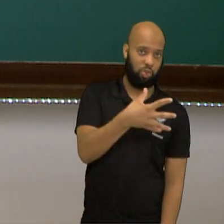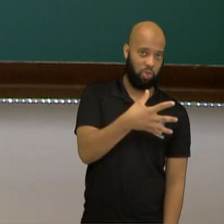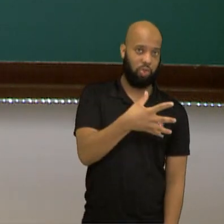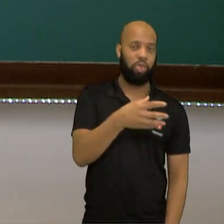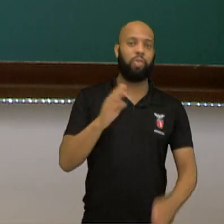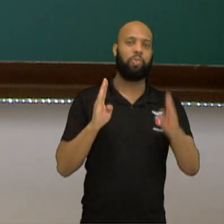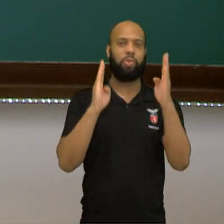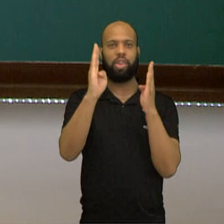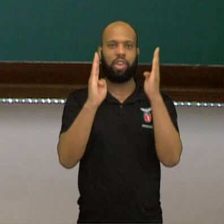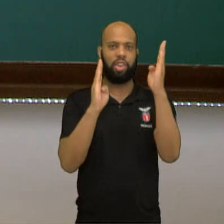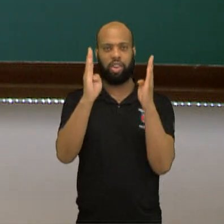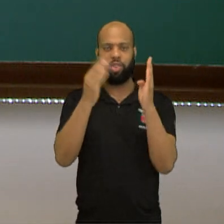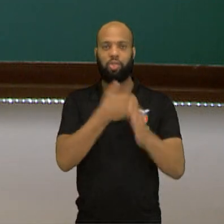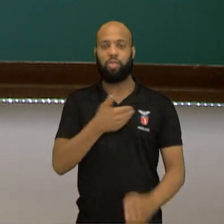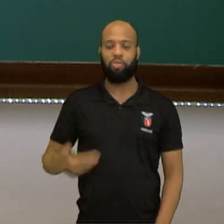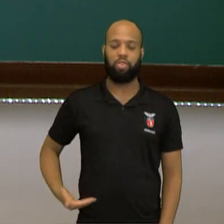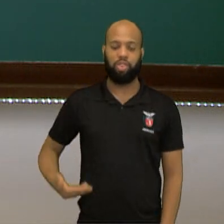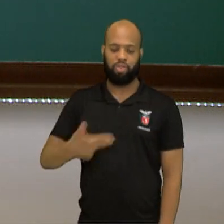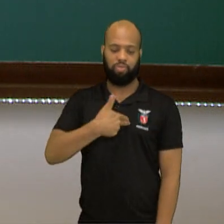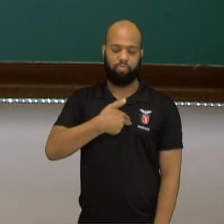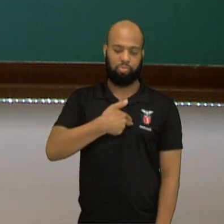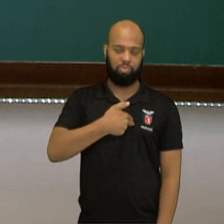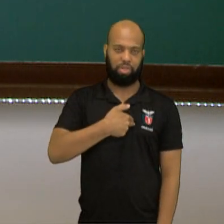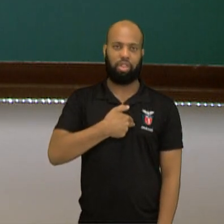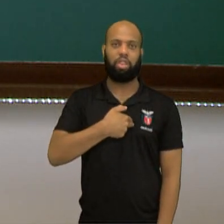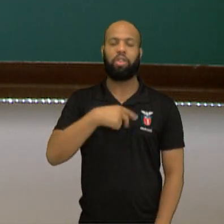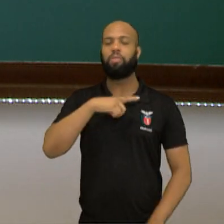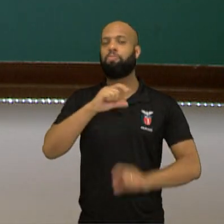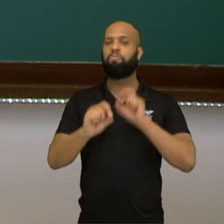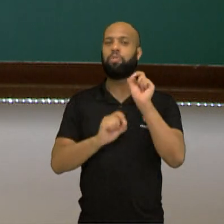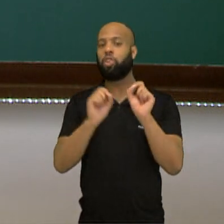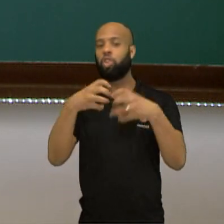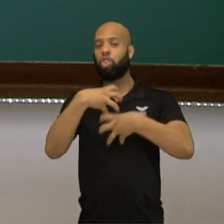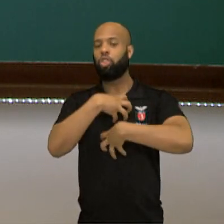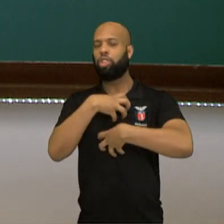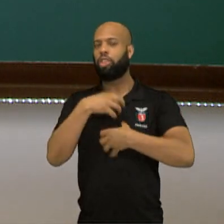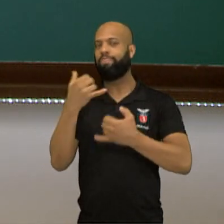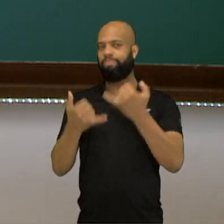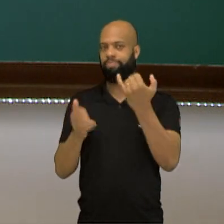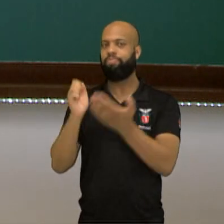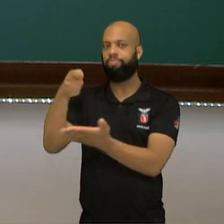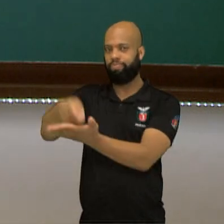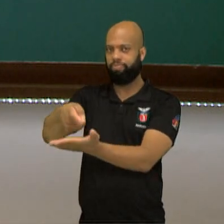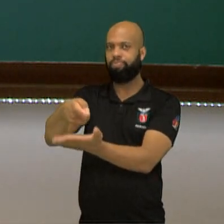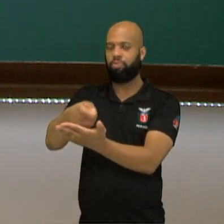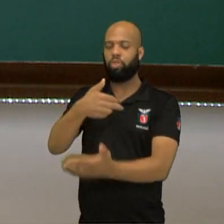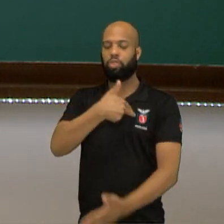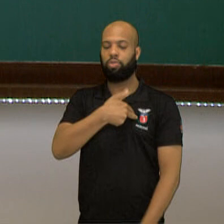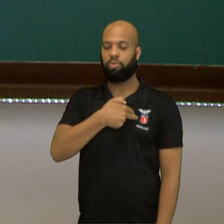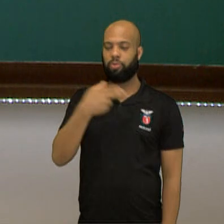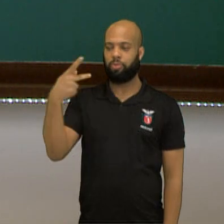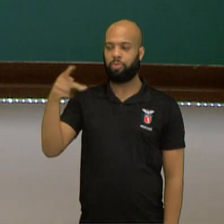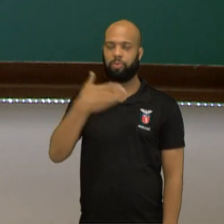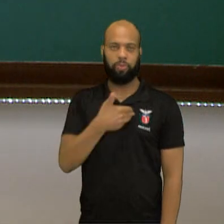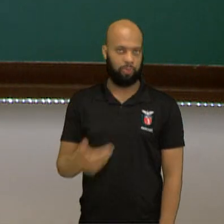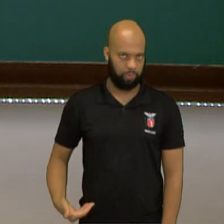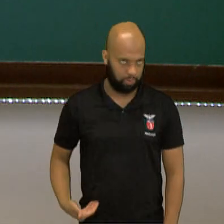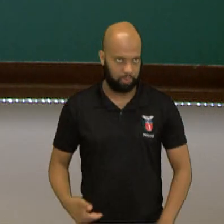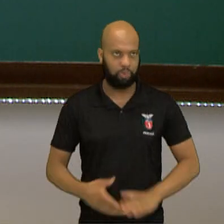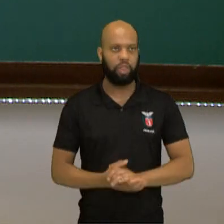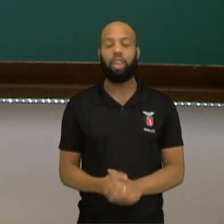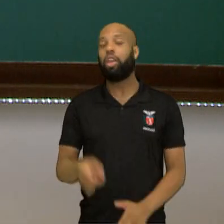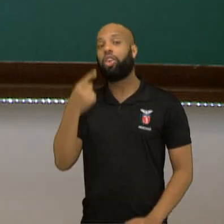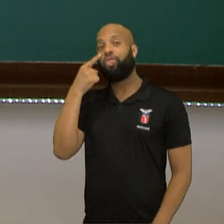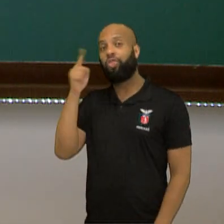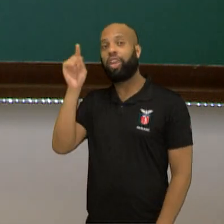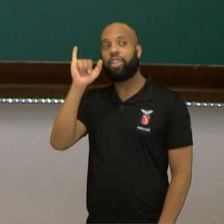do governo do Getúlio Vargas, uma fase mais em formato de ditadura do governo Getúlio Vargas. E aqui